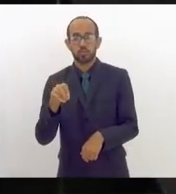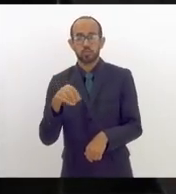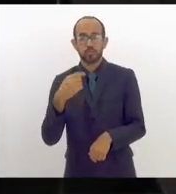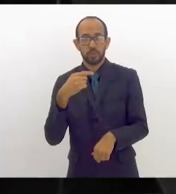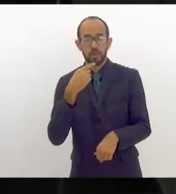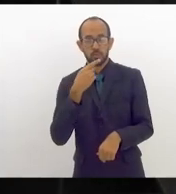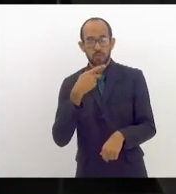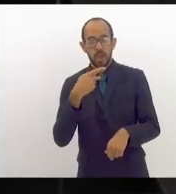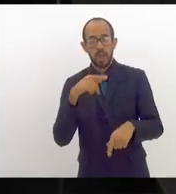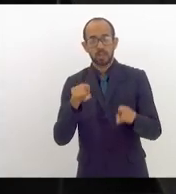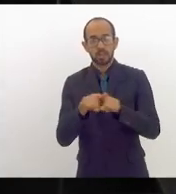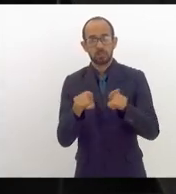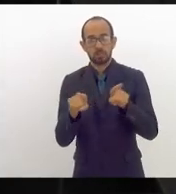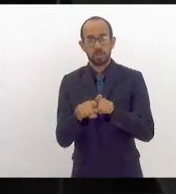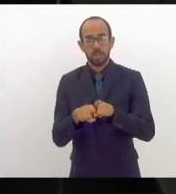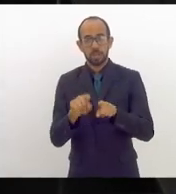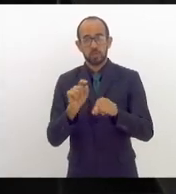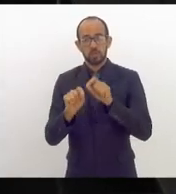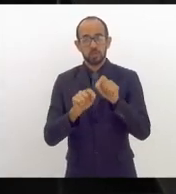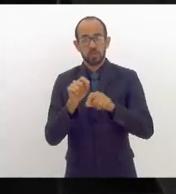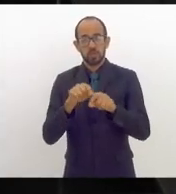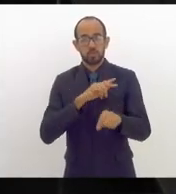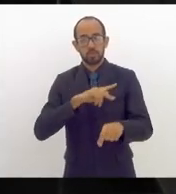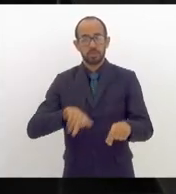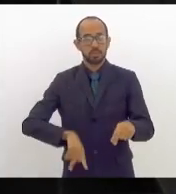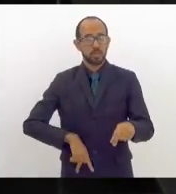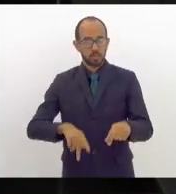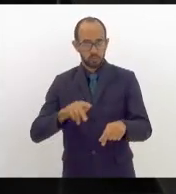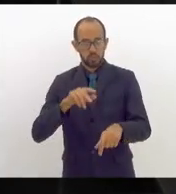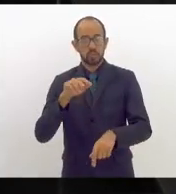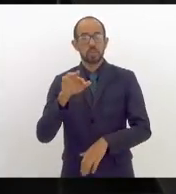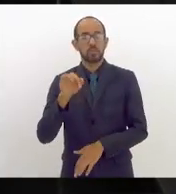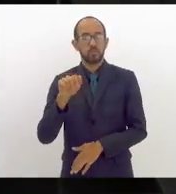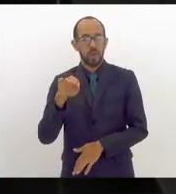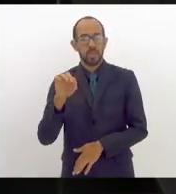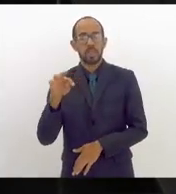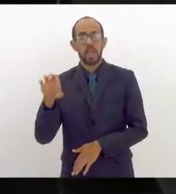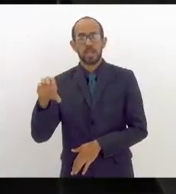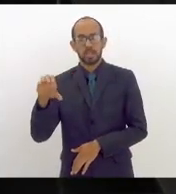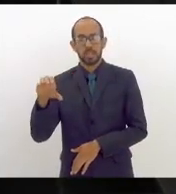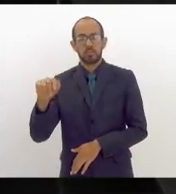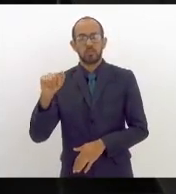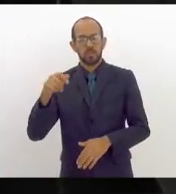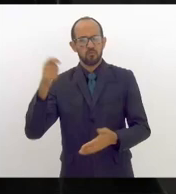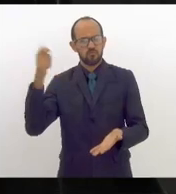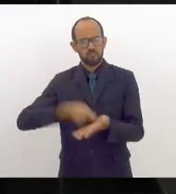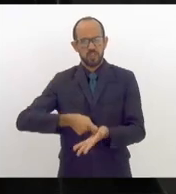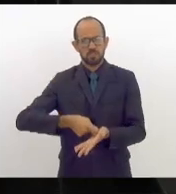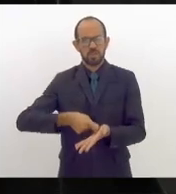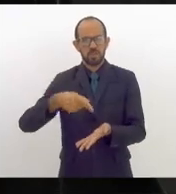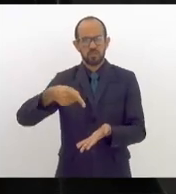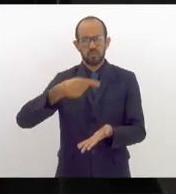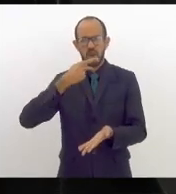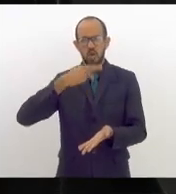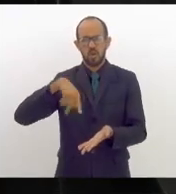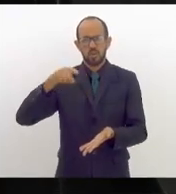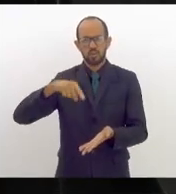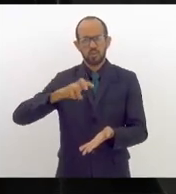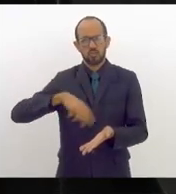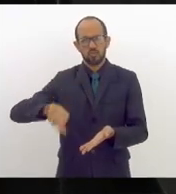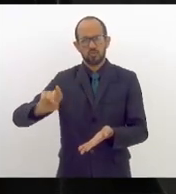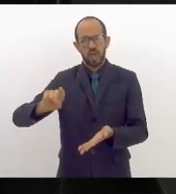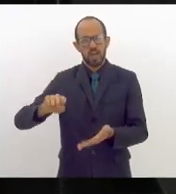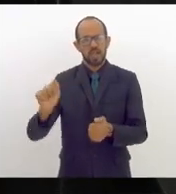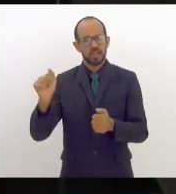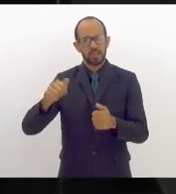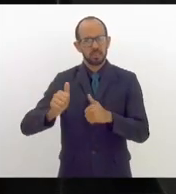o registro público o presidente da Faetec foi firme não é falou do deputado nós vamos seguir exatamente o resultado assim